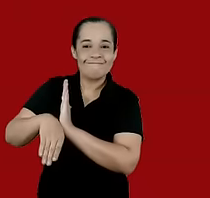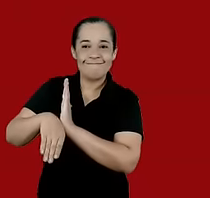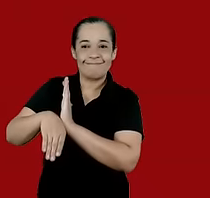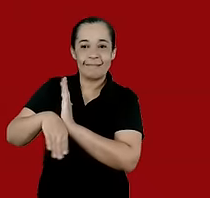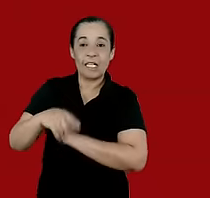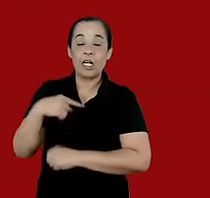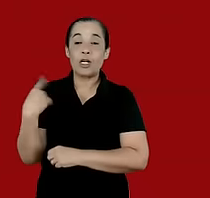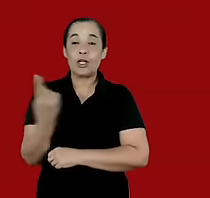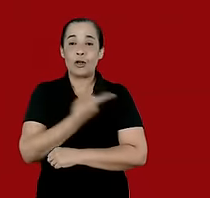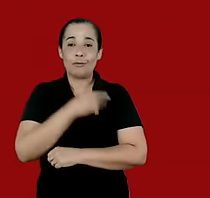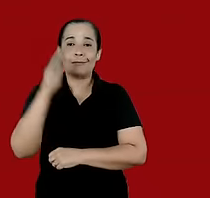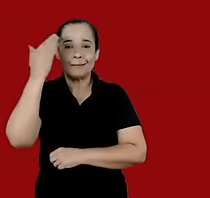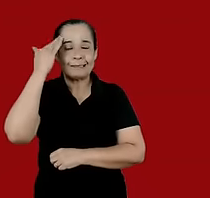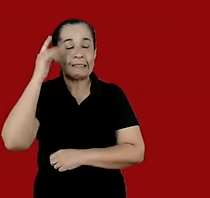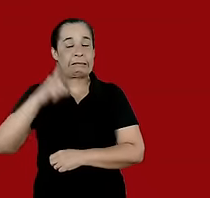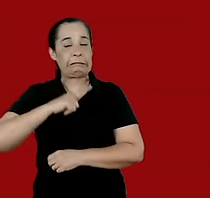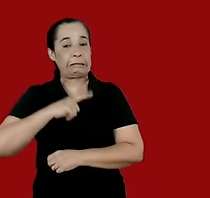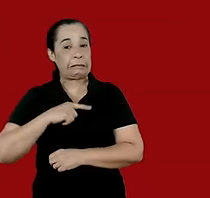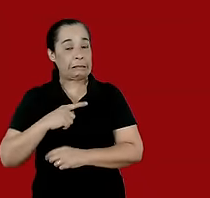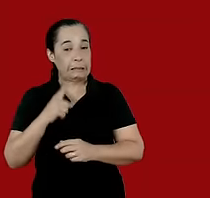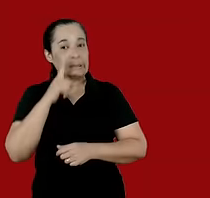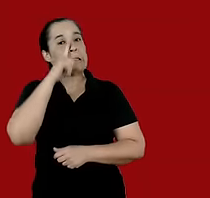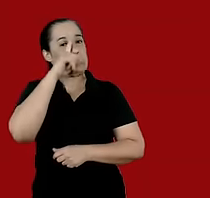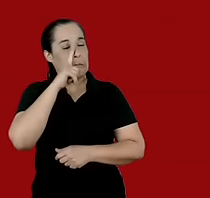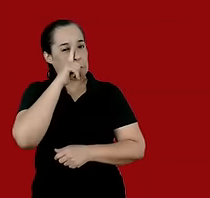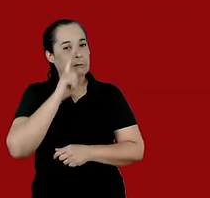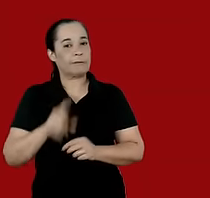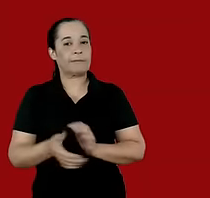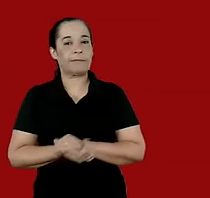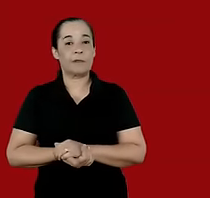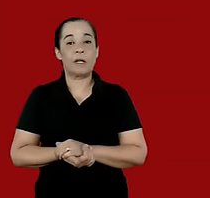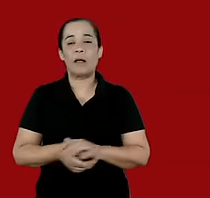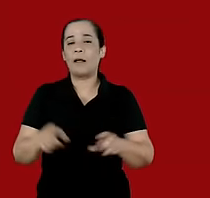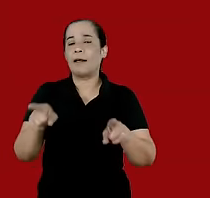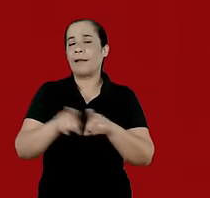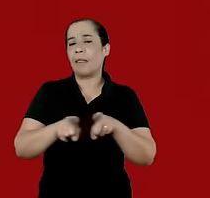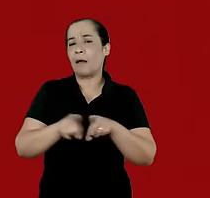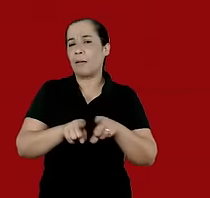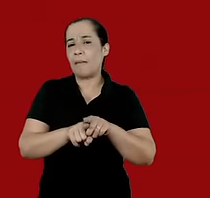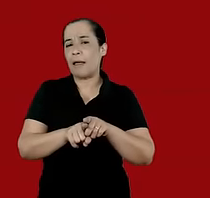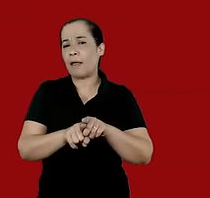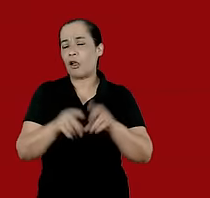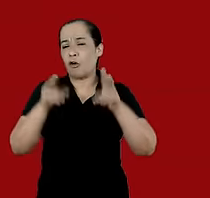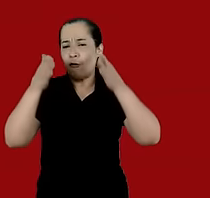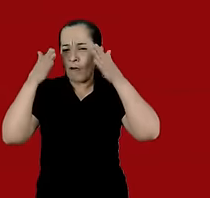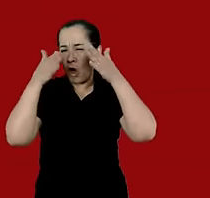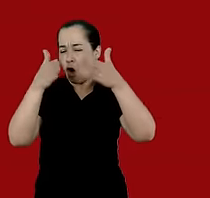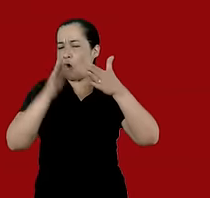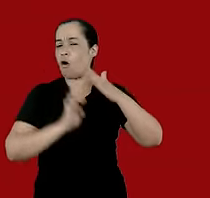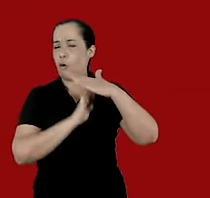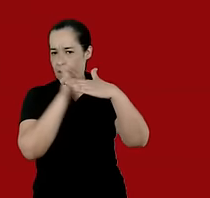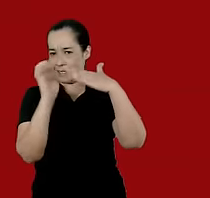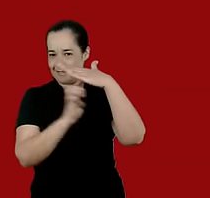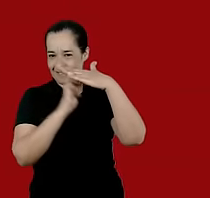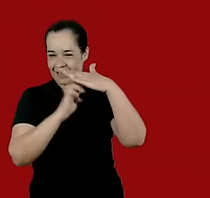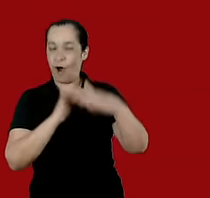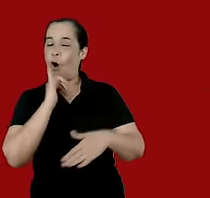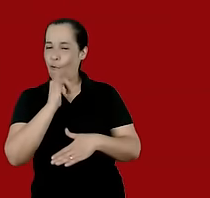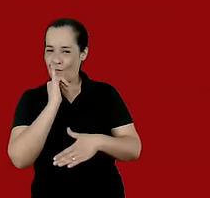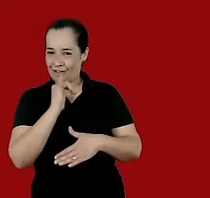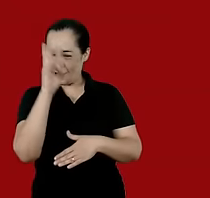existem riscos aí né um outro ponto aí já olhando mais a parte das empresas seguindo aquela historinha que eu contei para vocês